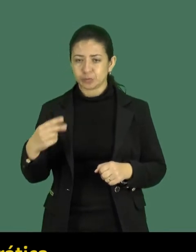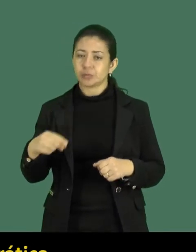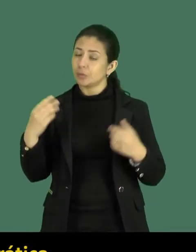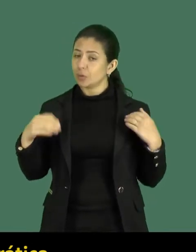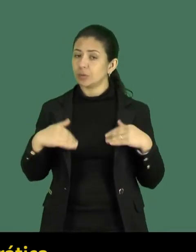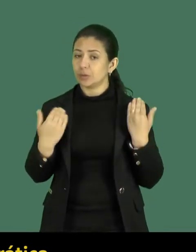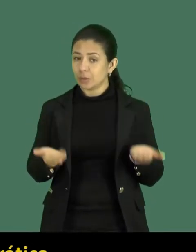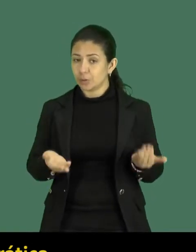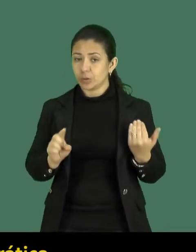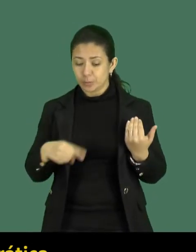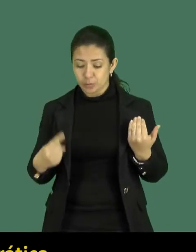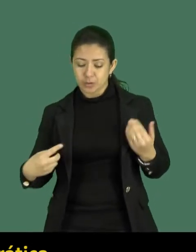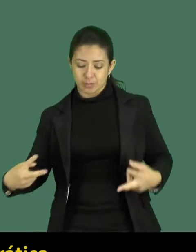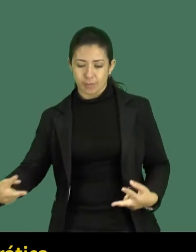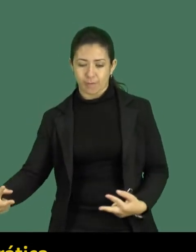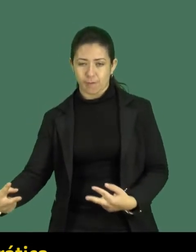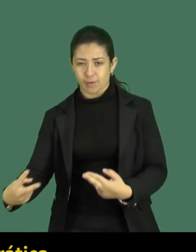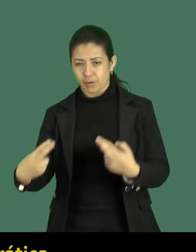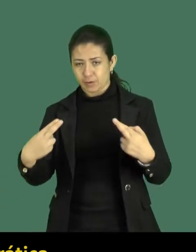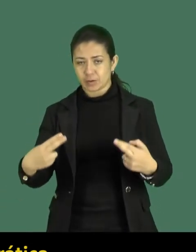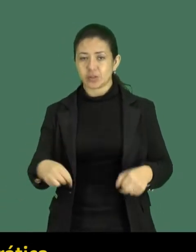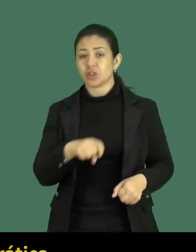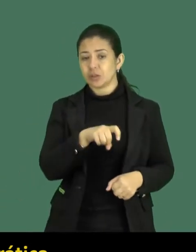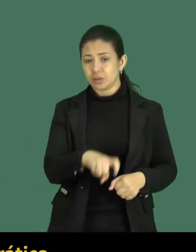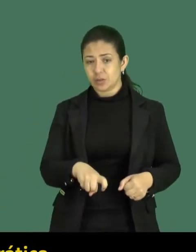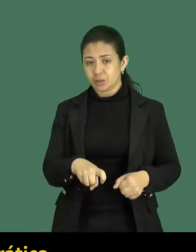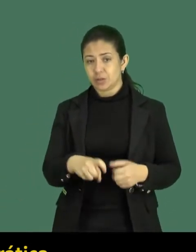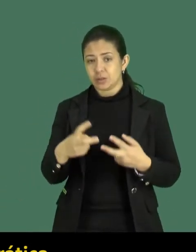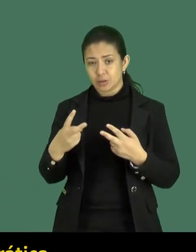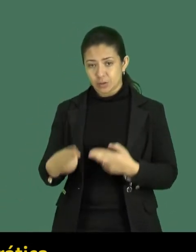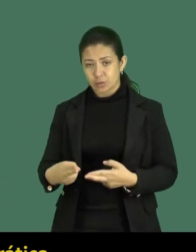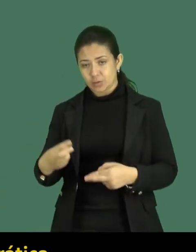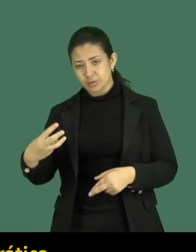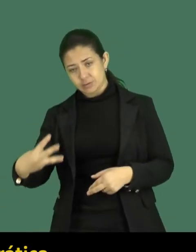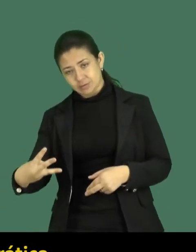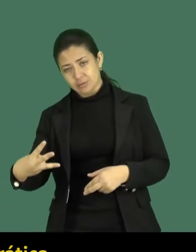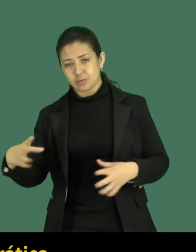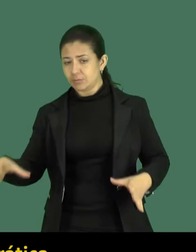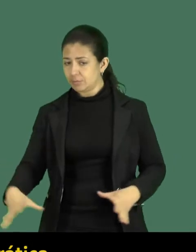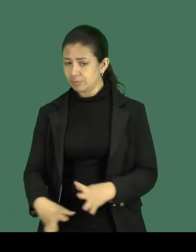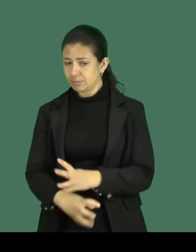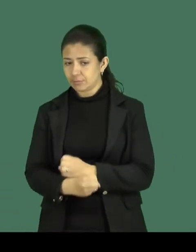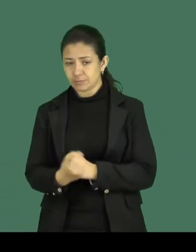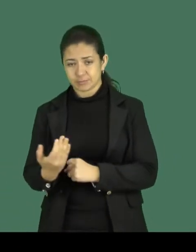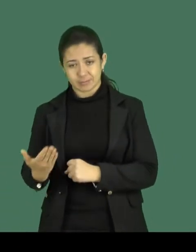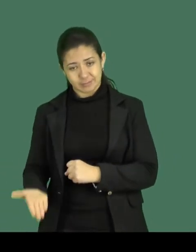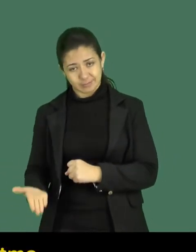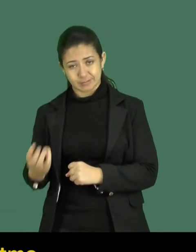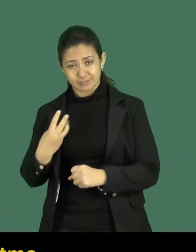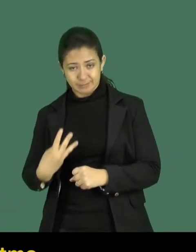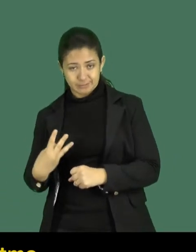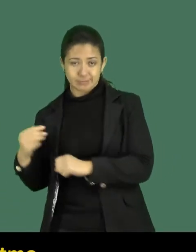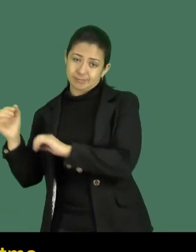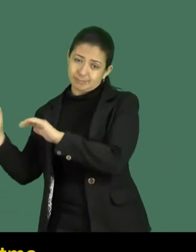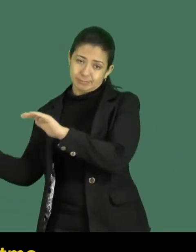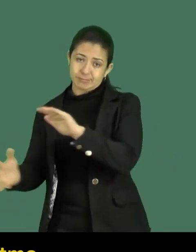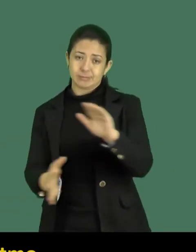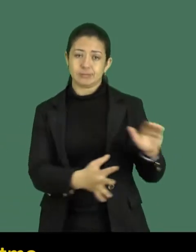Cortou pela regra prática que nós vimos na aula passada. Portanto, x igual a 3.